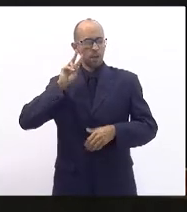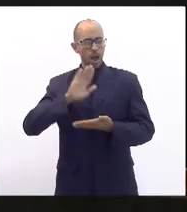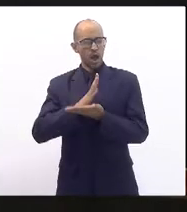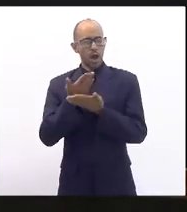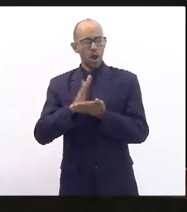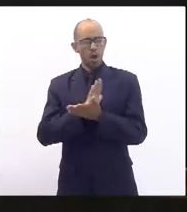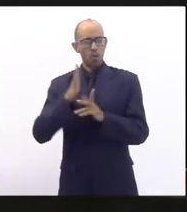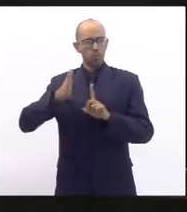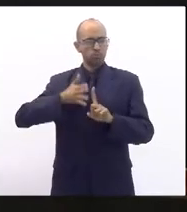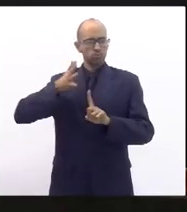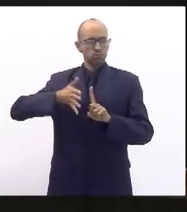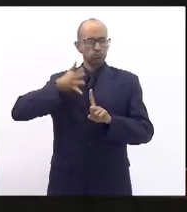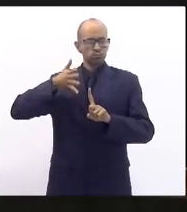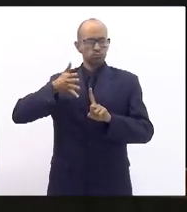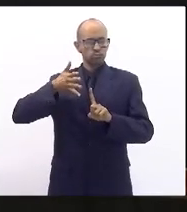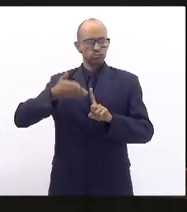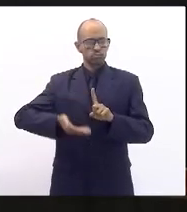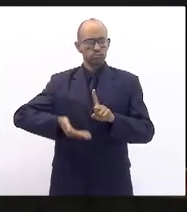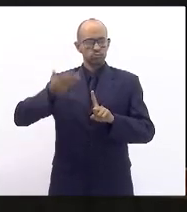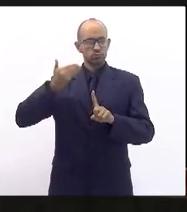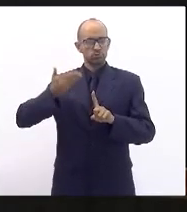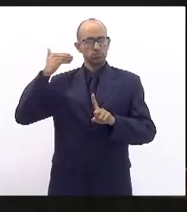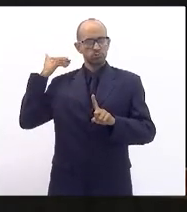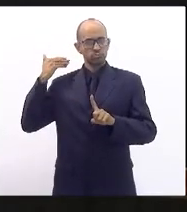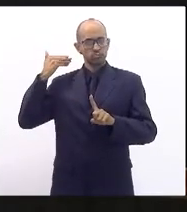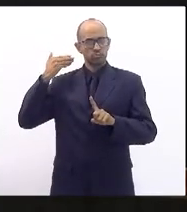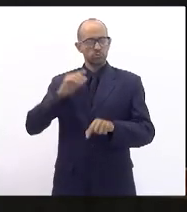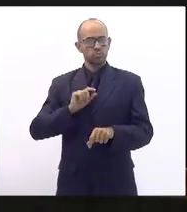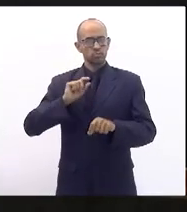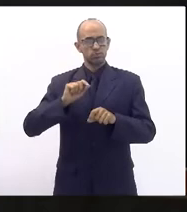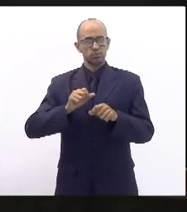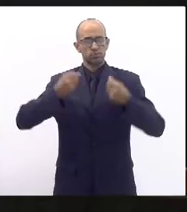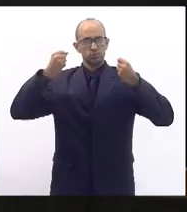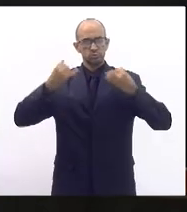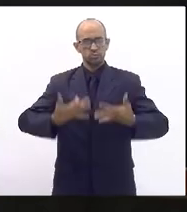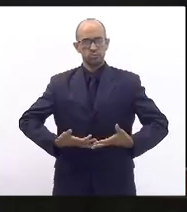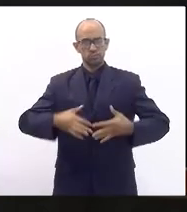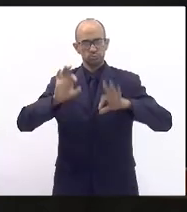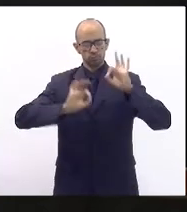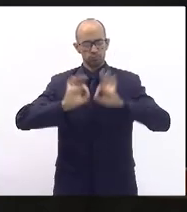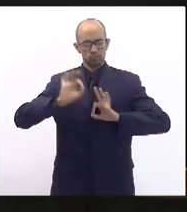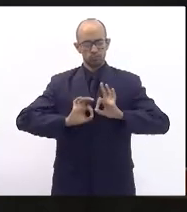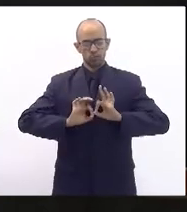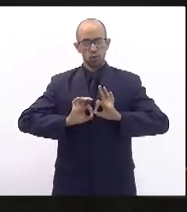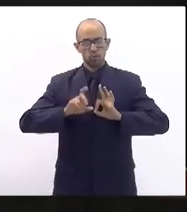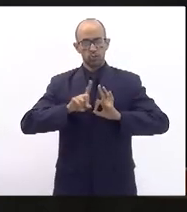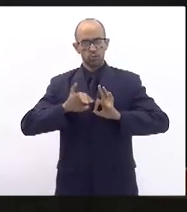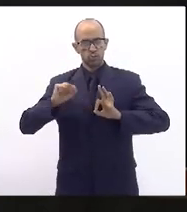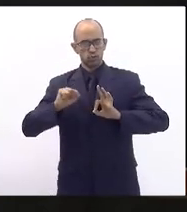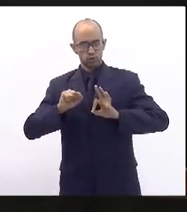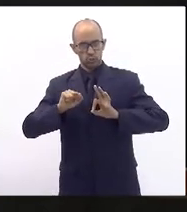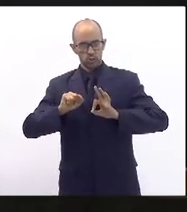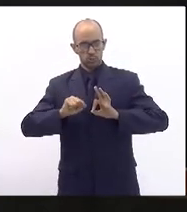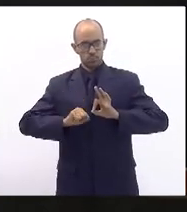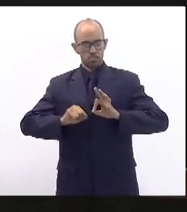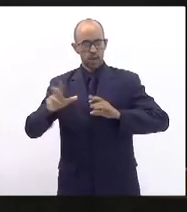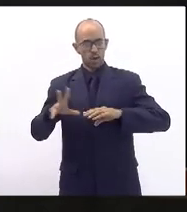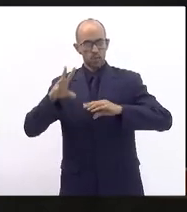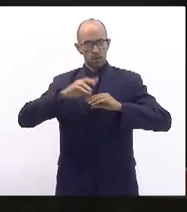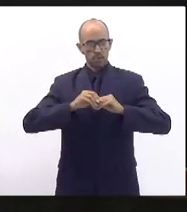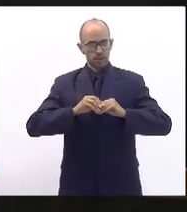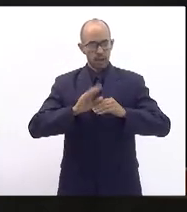algumas palavras que foram descritas na ordem do dia no sentido de reforçar